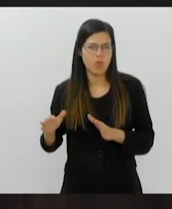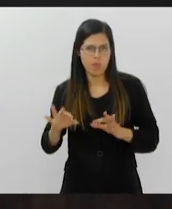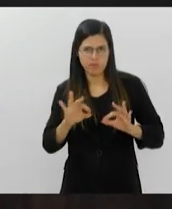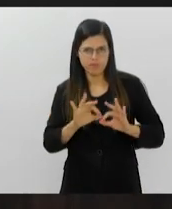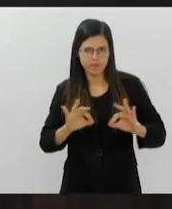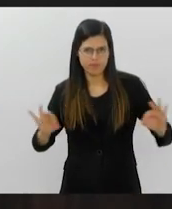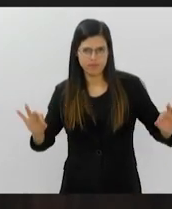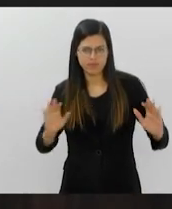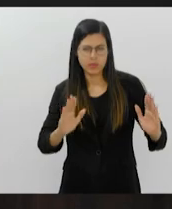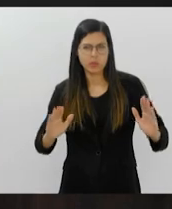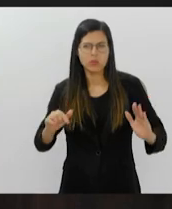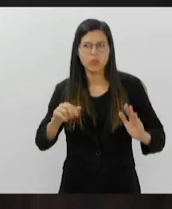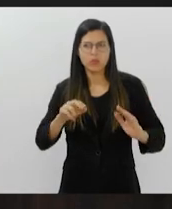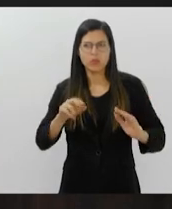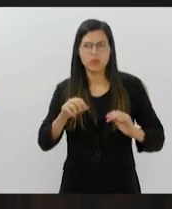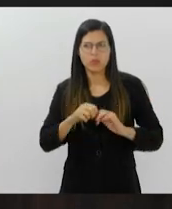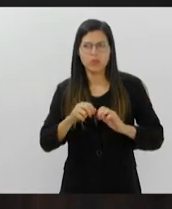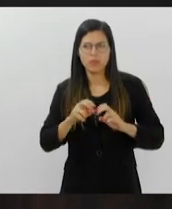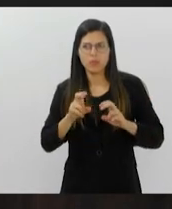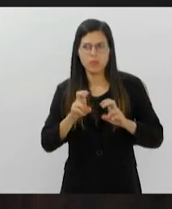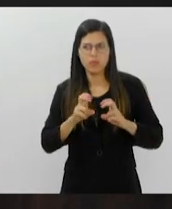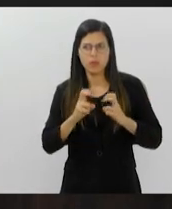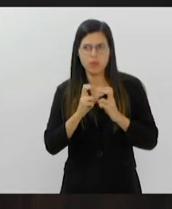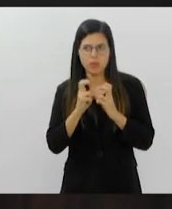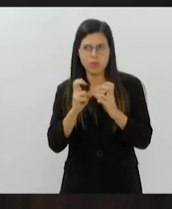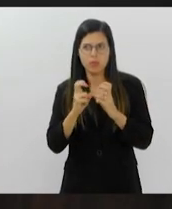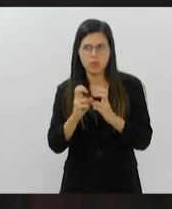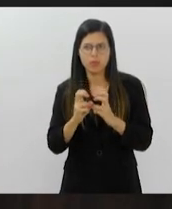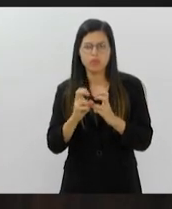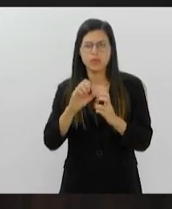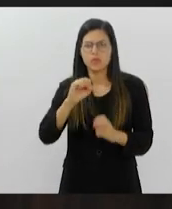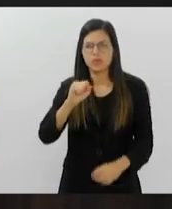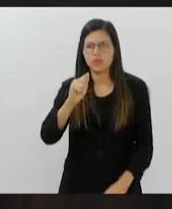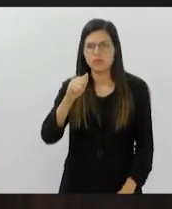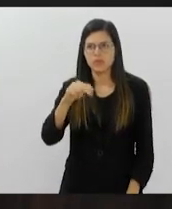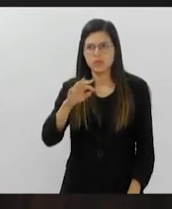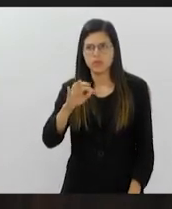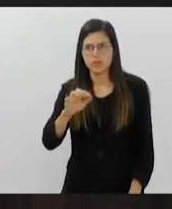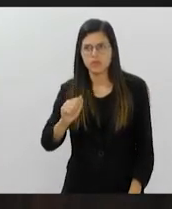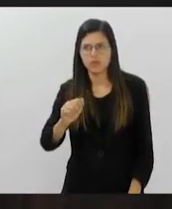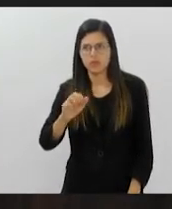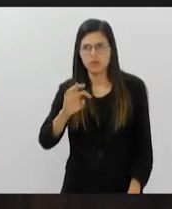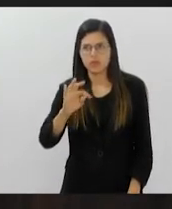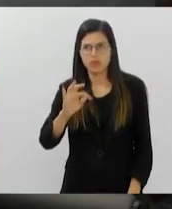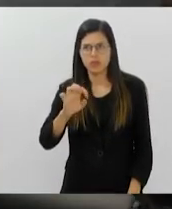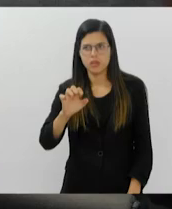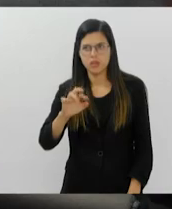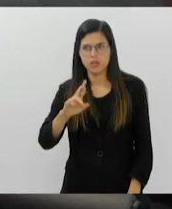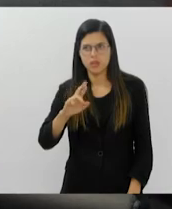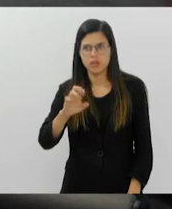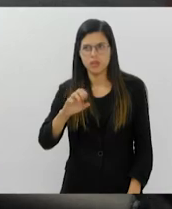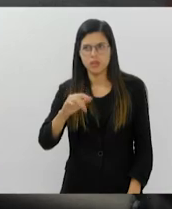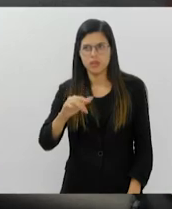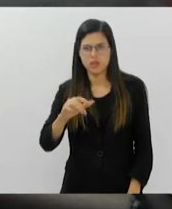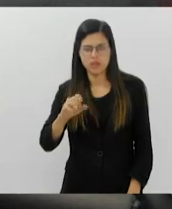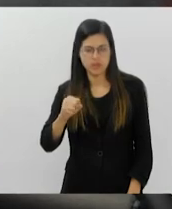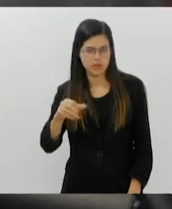pelo tradicional bonde de Santa Teresa, localizado no município do Rio de Janeiro. Cidade do Rio.